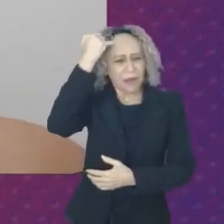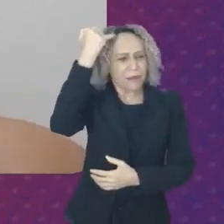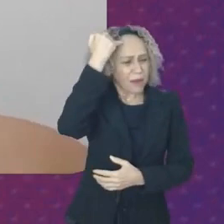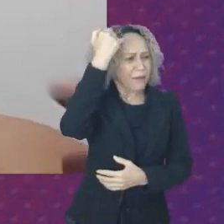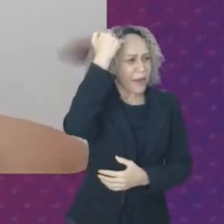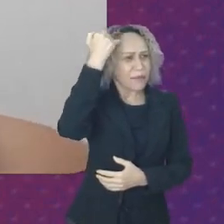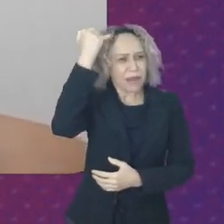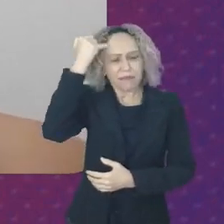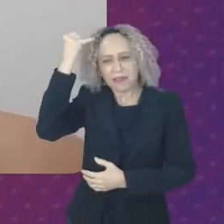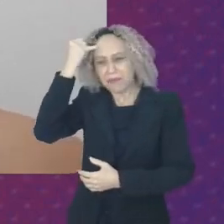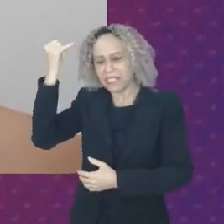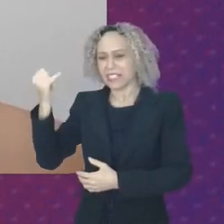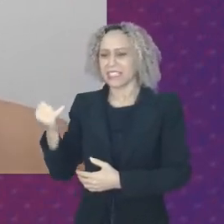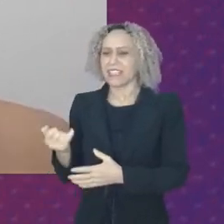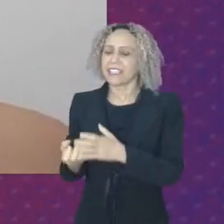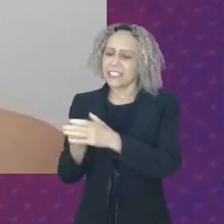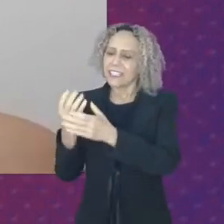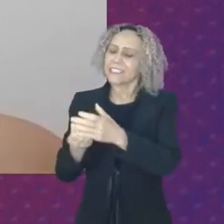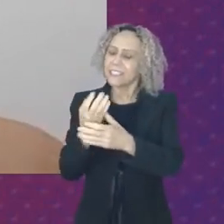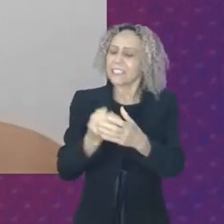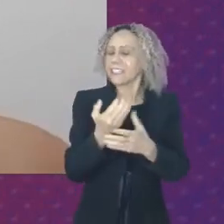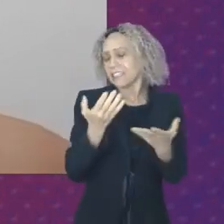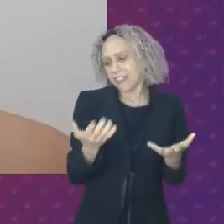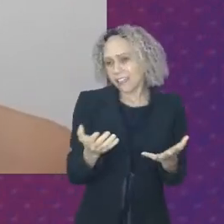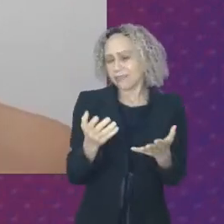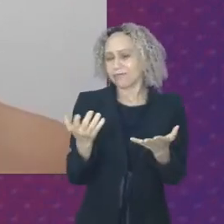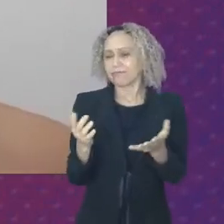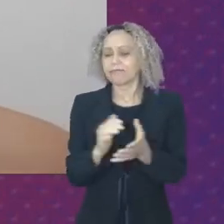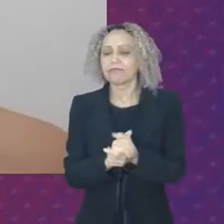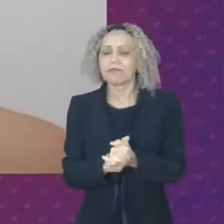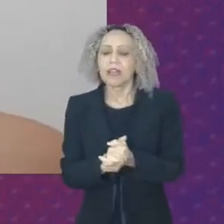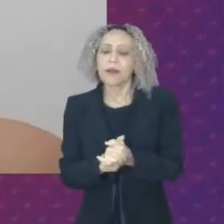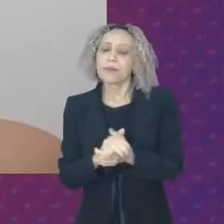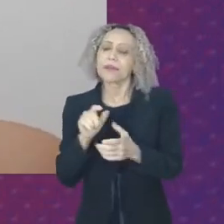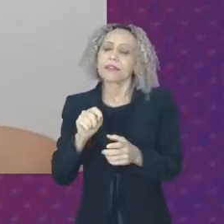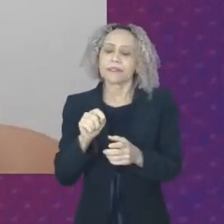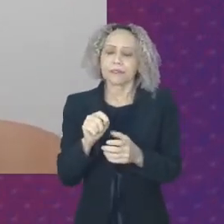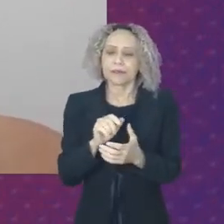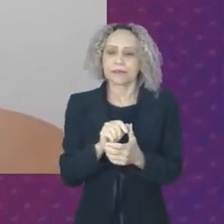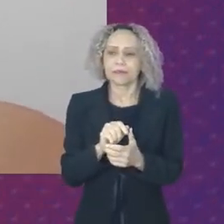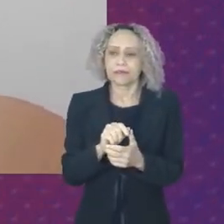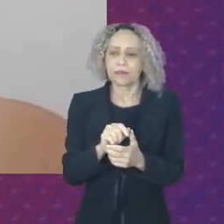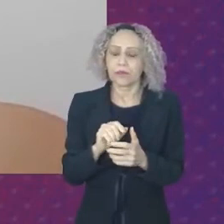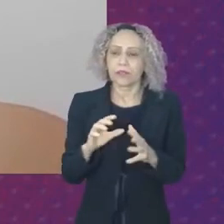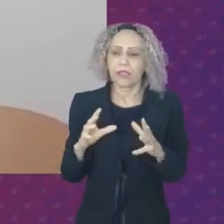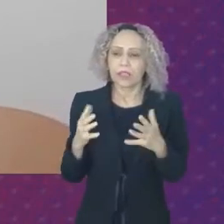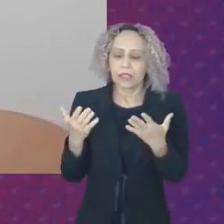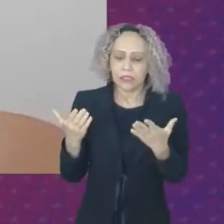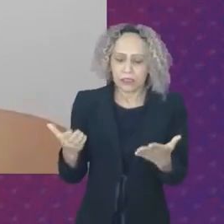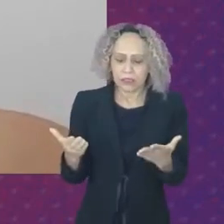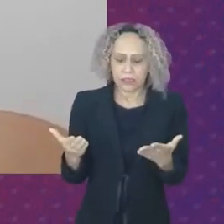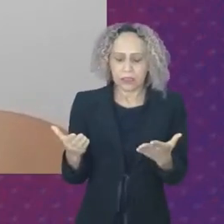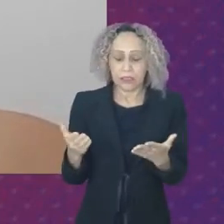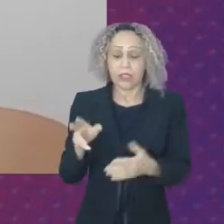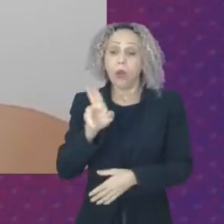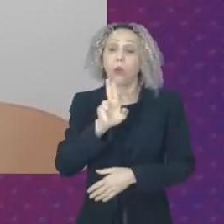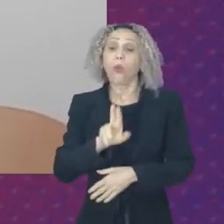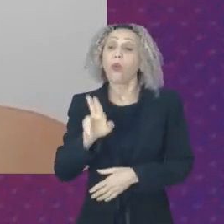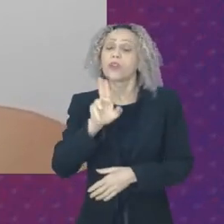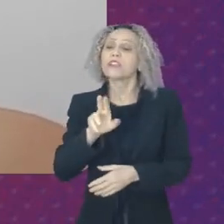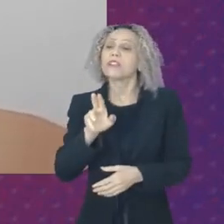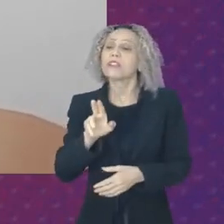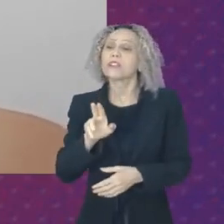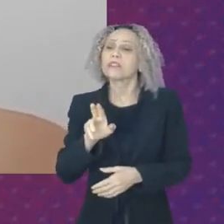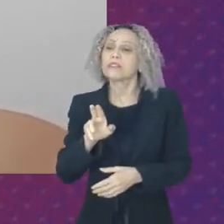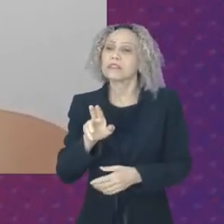do mundo, do que tem ao redor, da sociedade como um todo. Então, a gente utiliza também